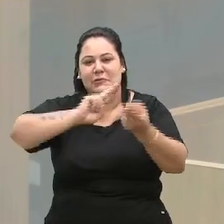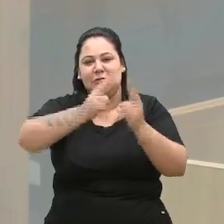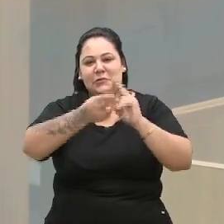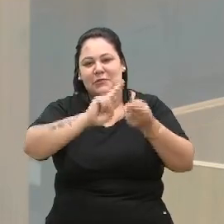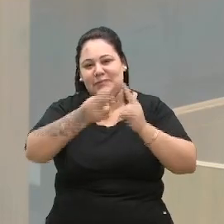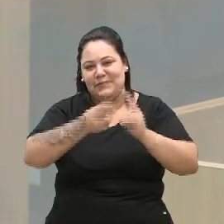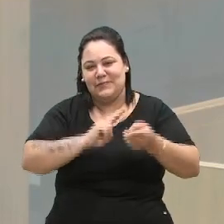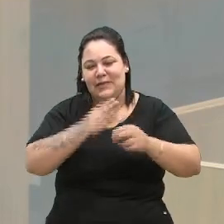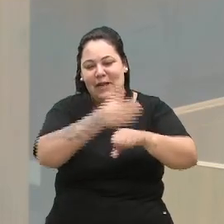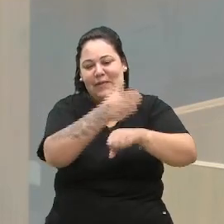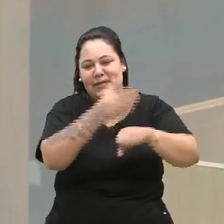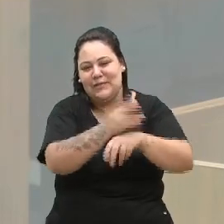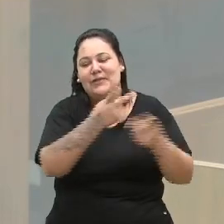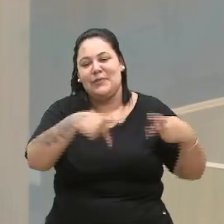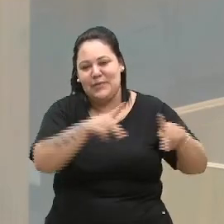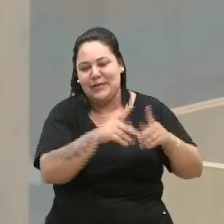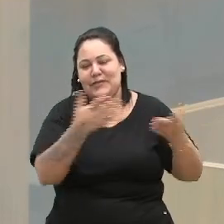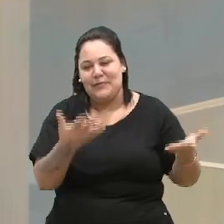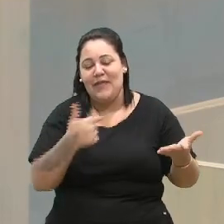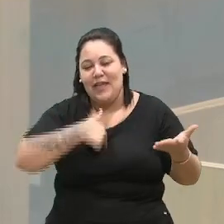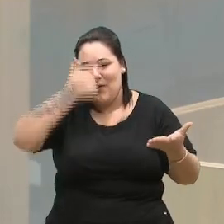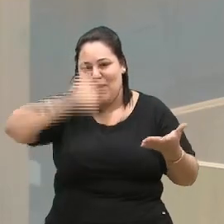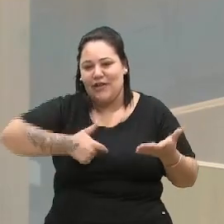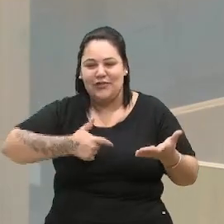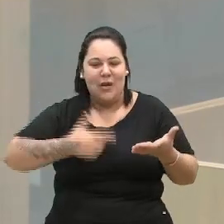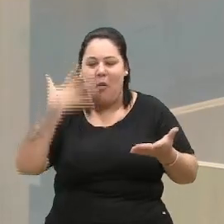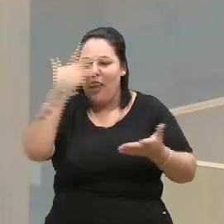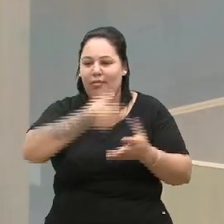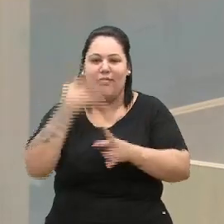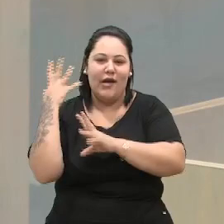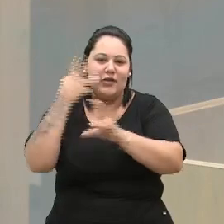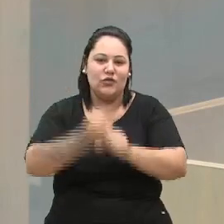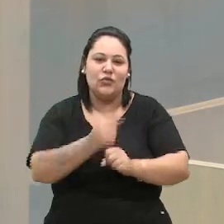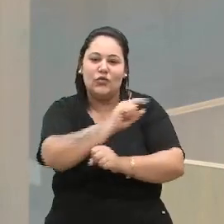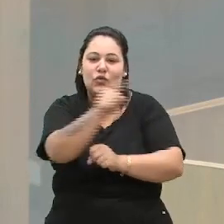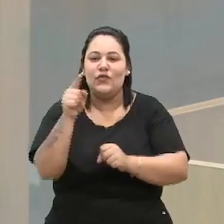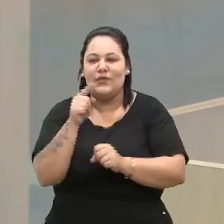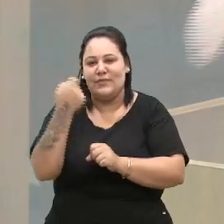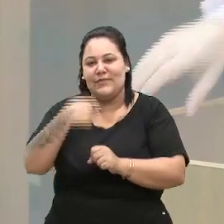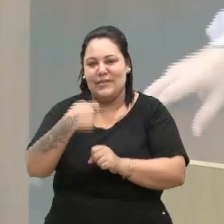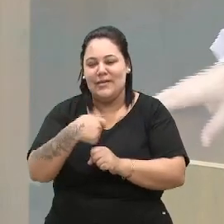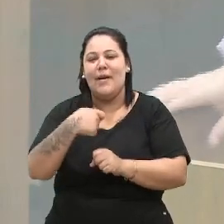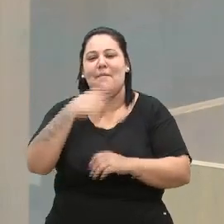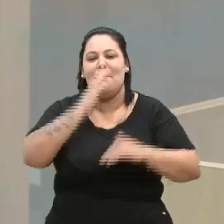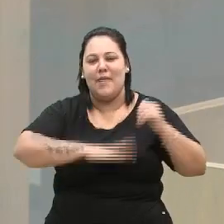efetiva participação. Acho que esse é um belo resumo daquilo que a gente precisa praticar e